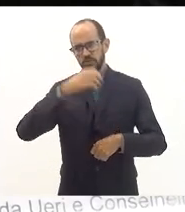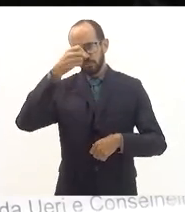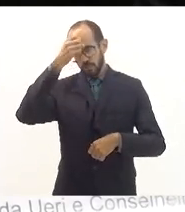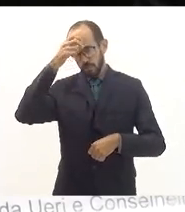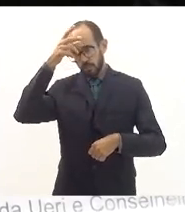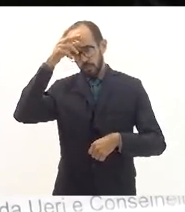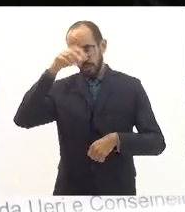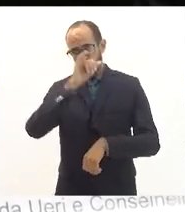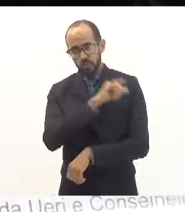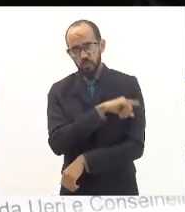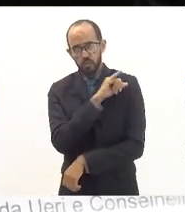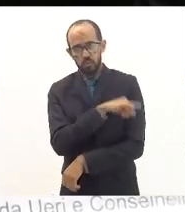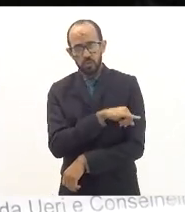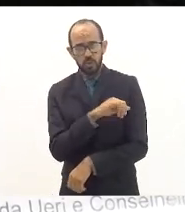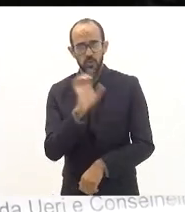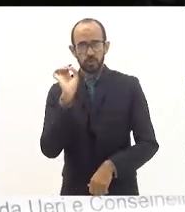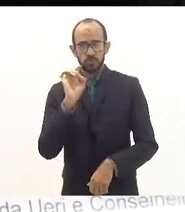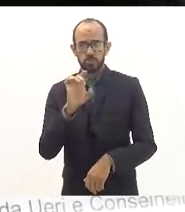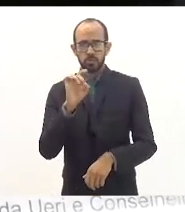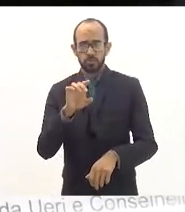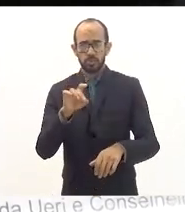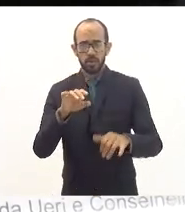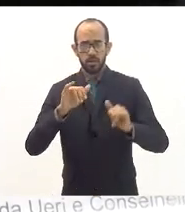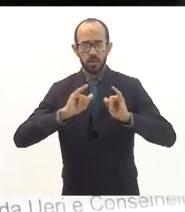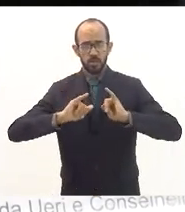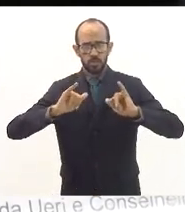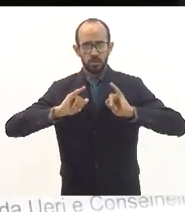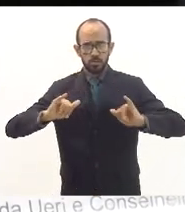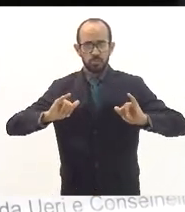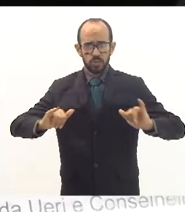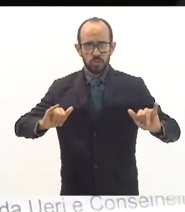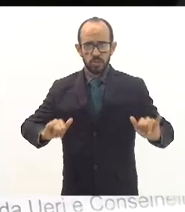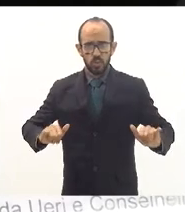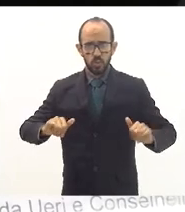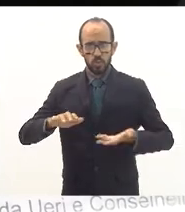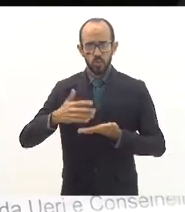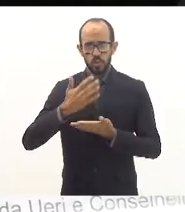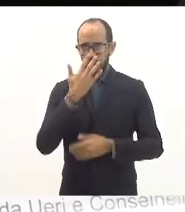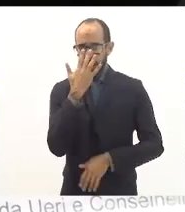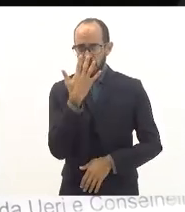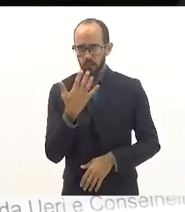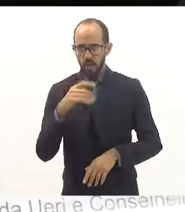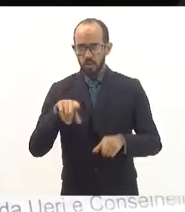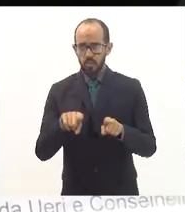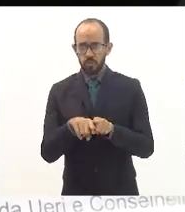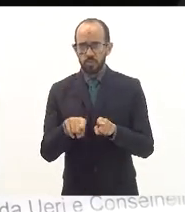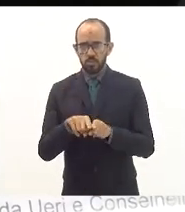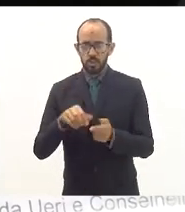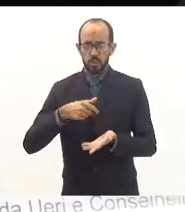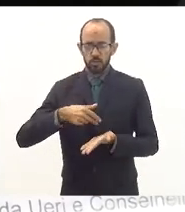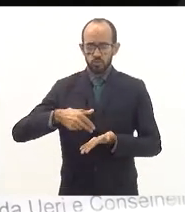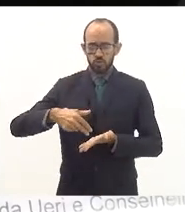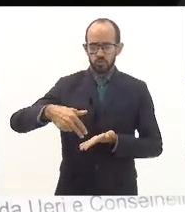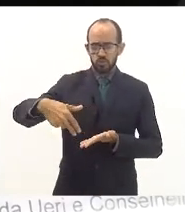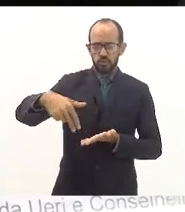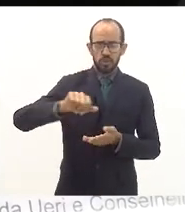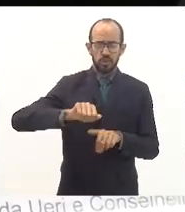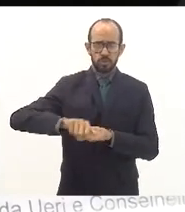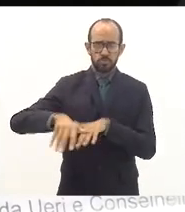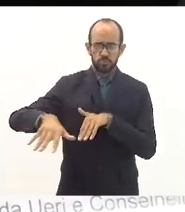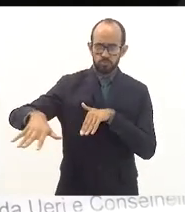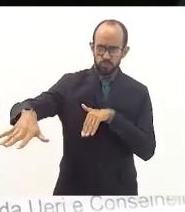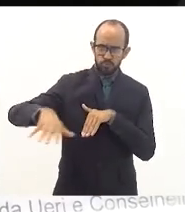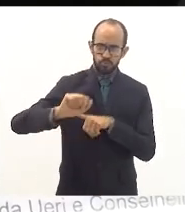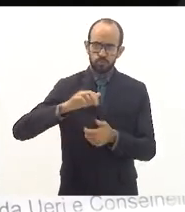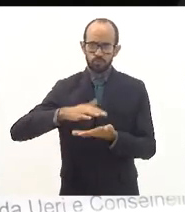a exclusividade da transmissão televisiva do carnaval e do desfile da escola de samba.